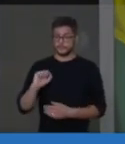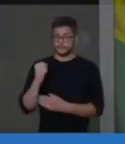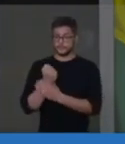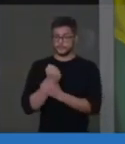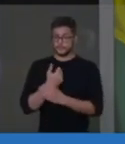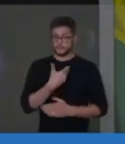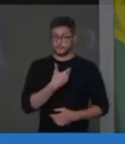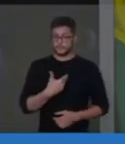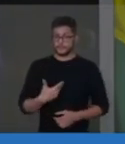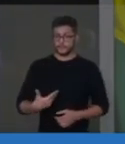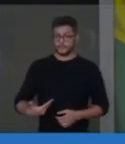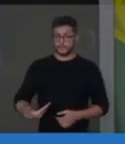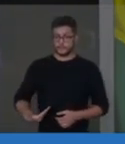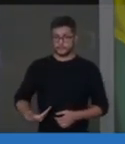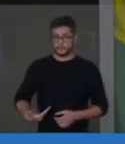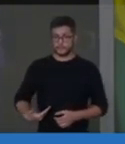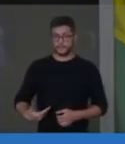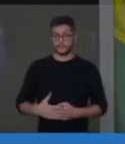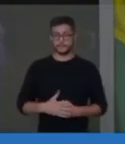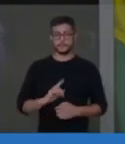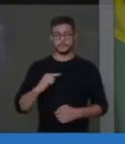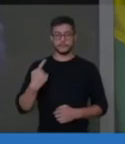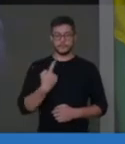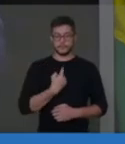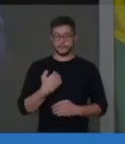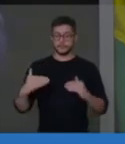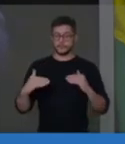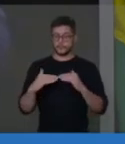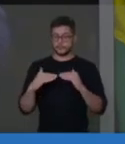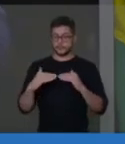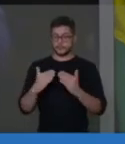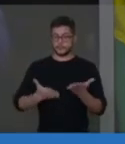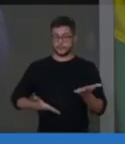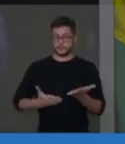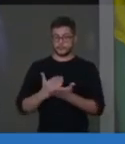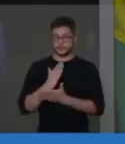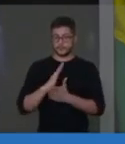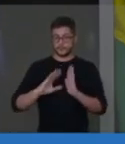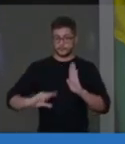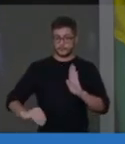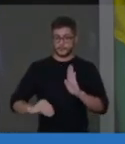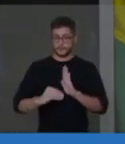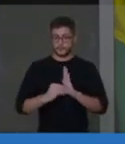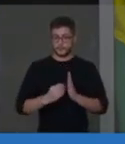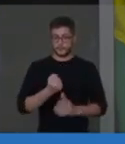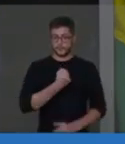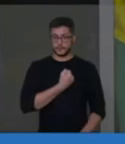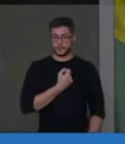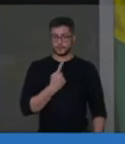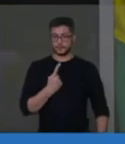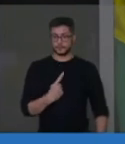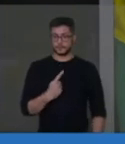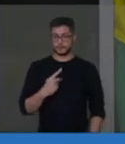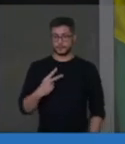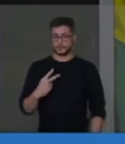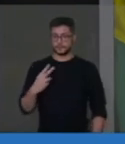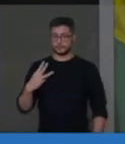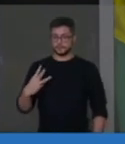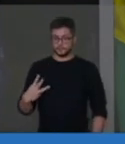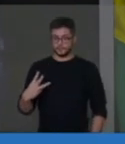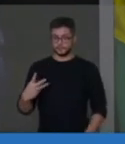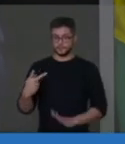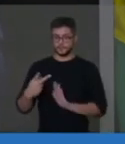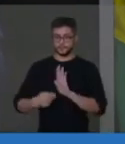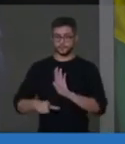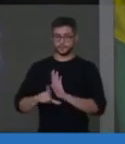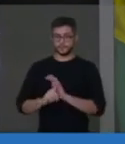Combate ao Crime Organizado, no mérito, somos pela aprovação das emendas do Senado Federal número 1, 2 e 3 ao projeto de lei